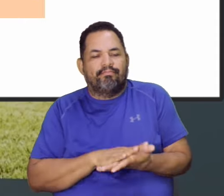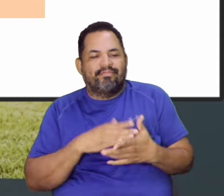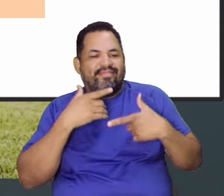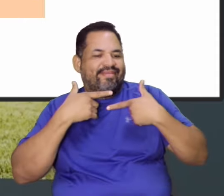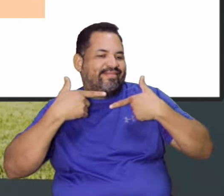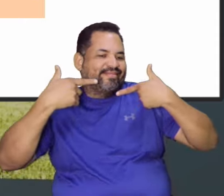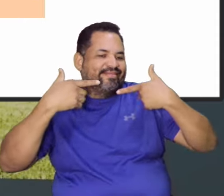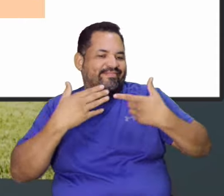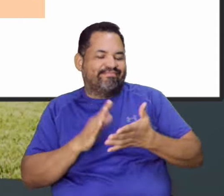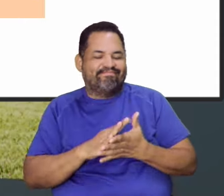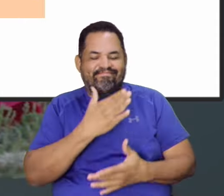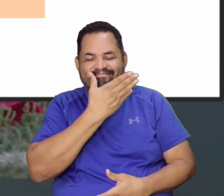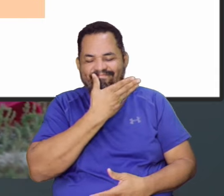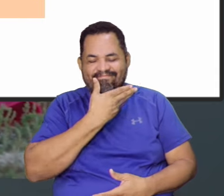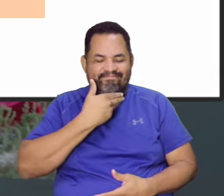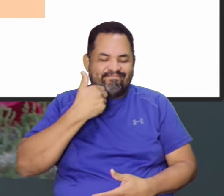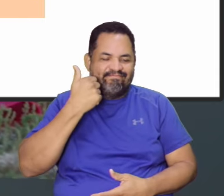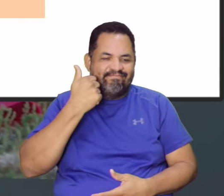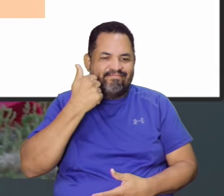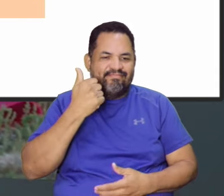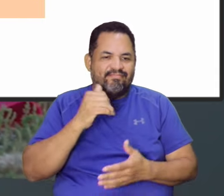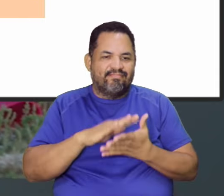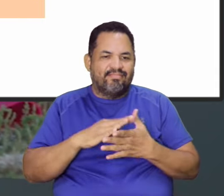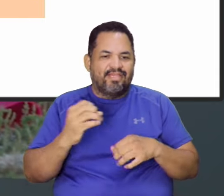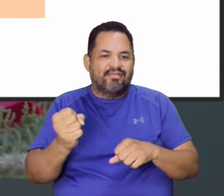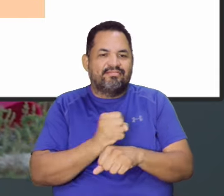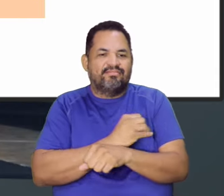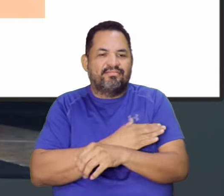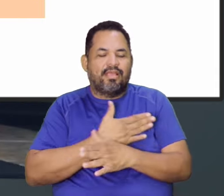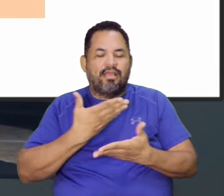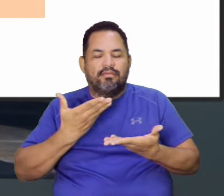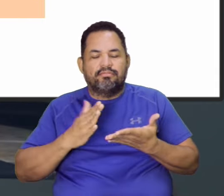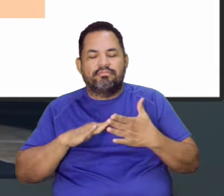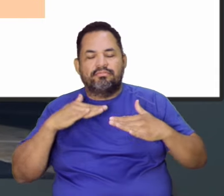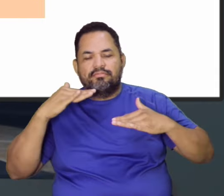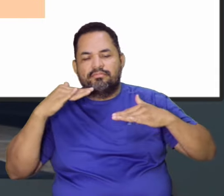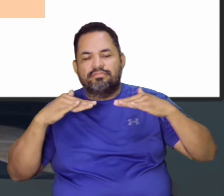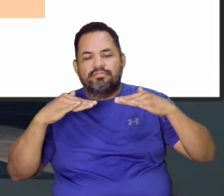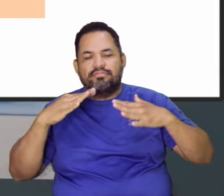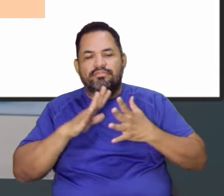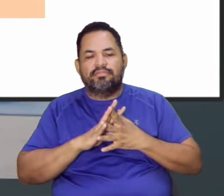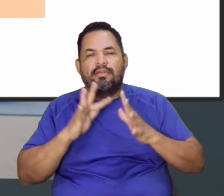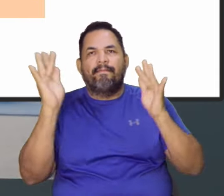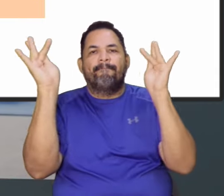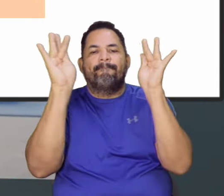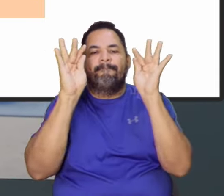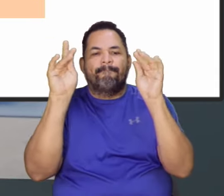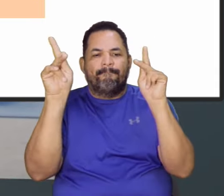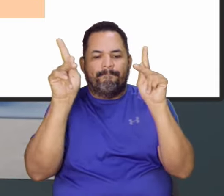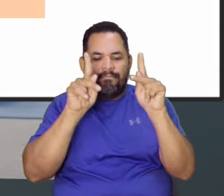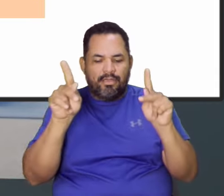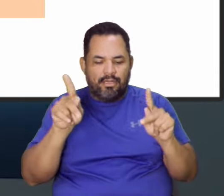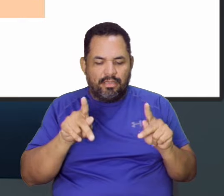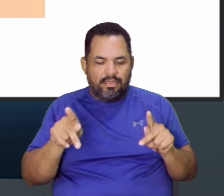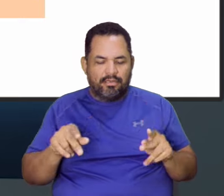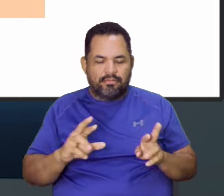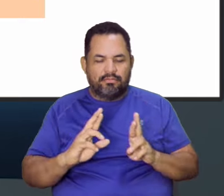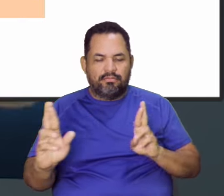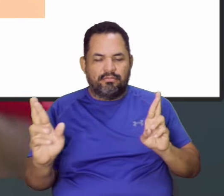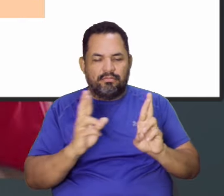melhores emoções maior equilíbrio né paz interior Aí relacionada ao meio ambiente